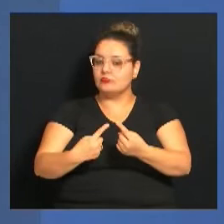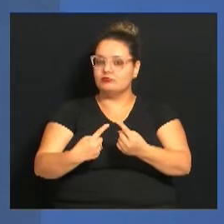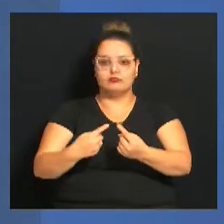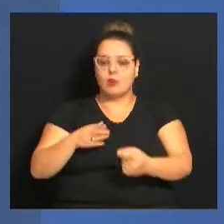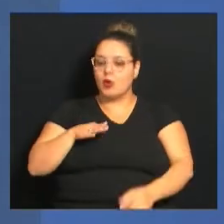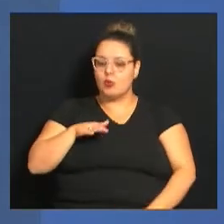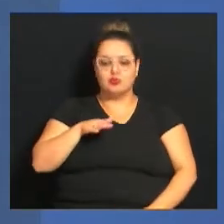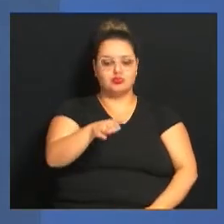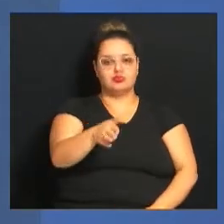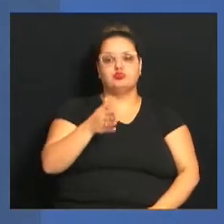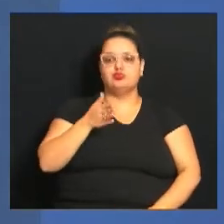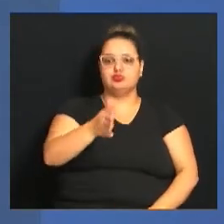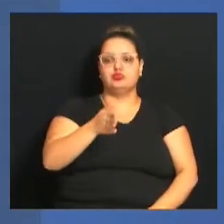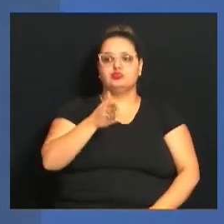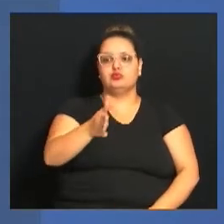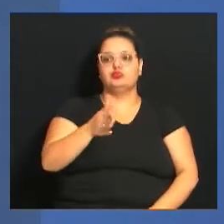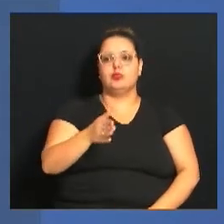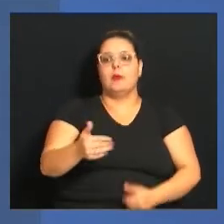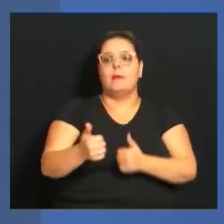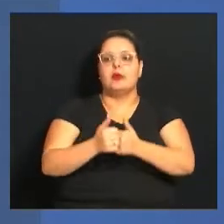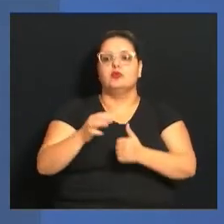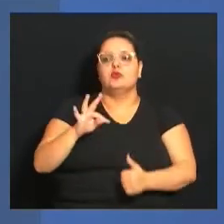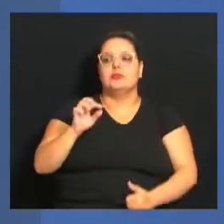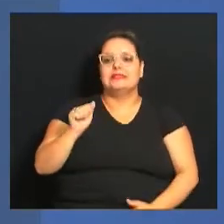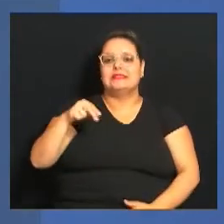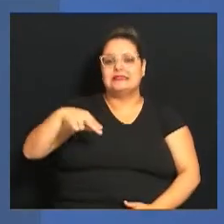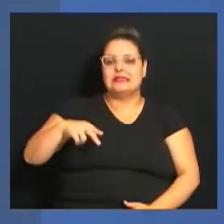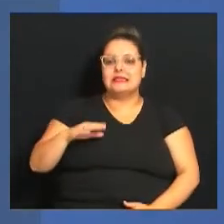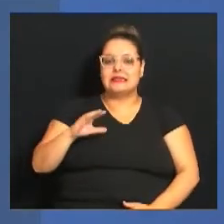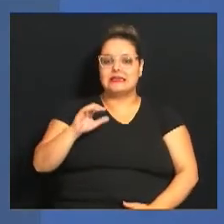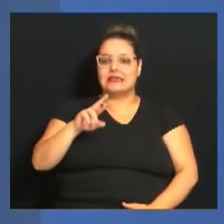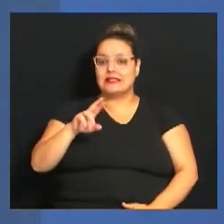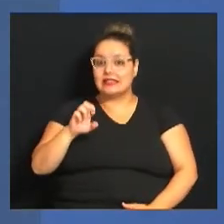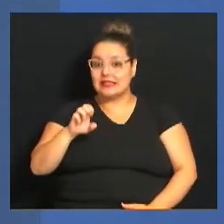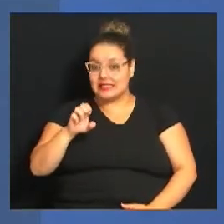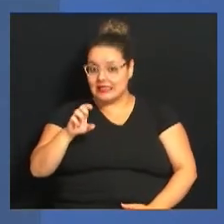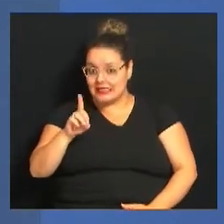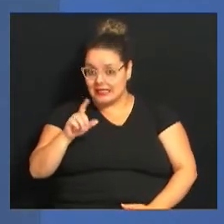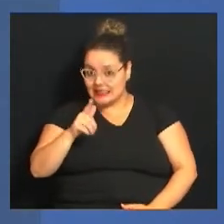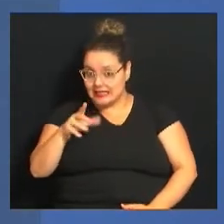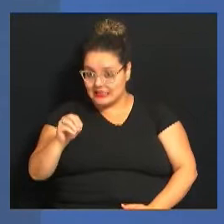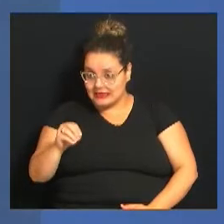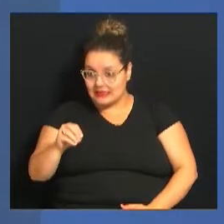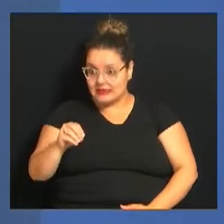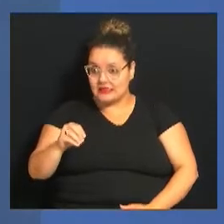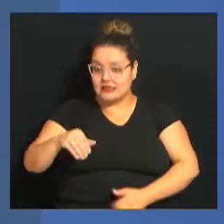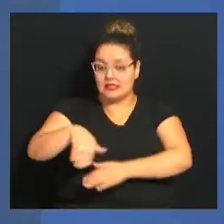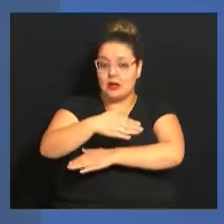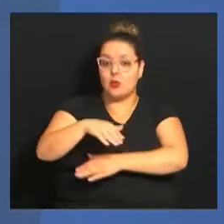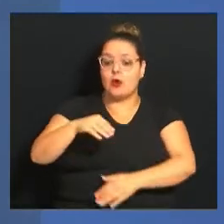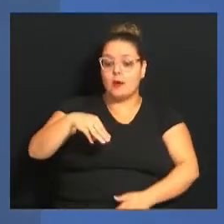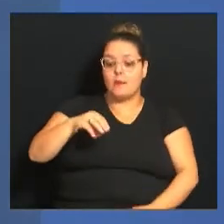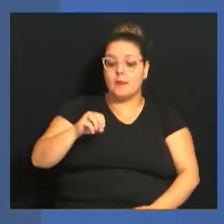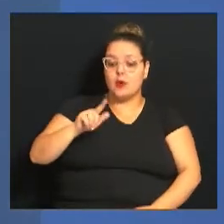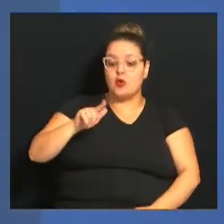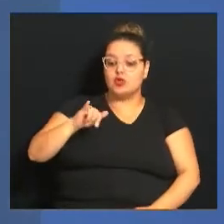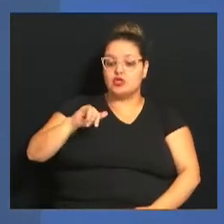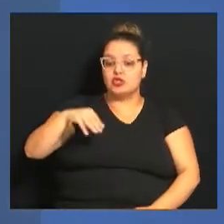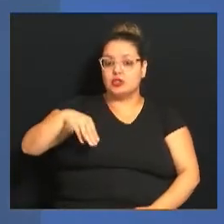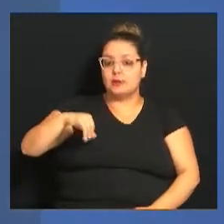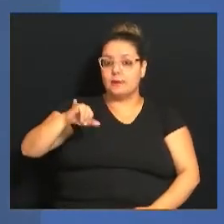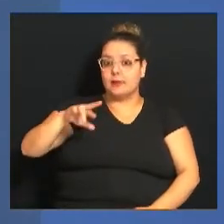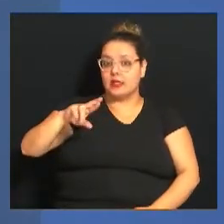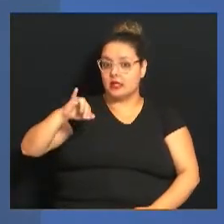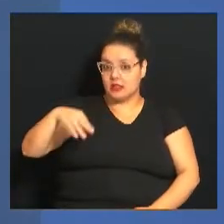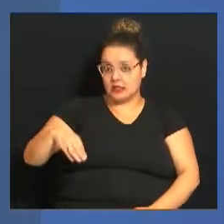região perto do Tancredão, você, atenção ali se for transitar pela rua Mogi Mirim. Então, de acordo com a INDEC, a ação